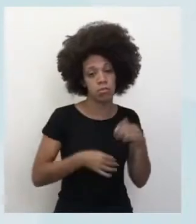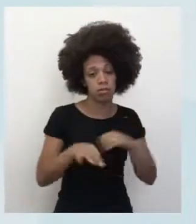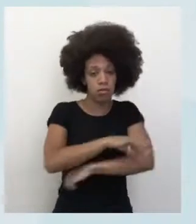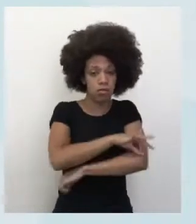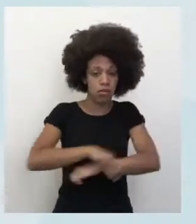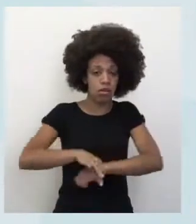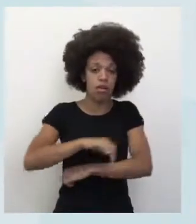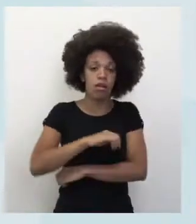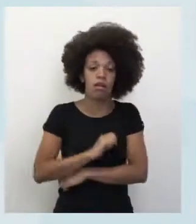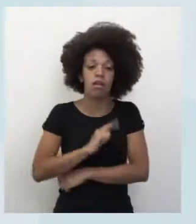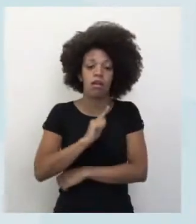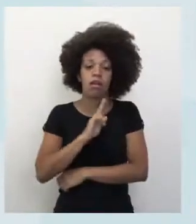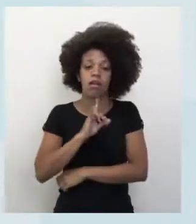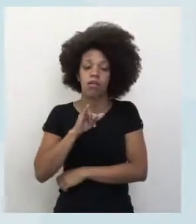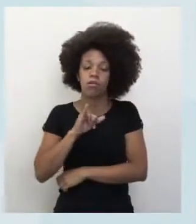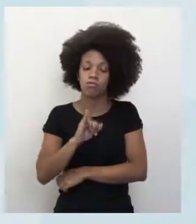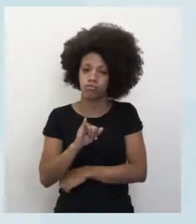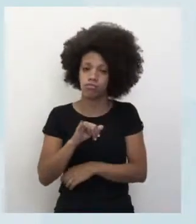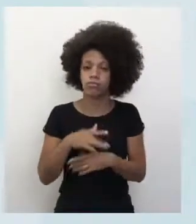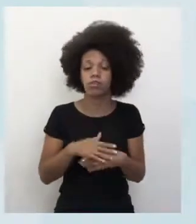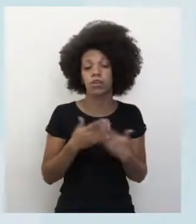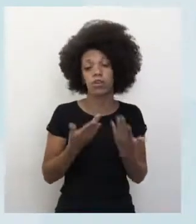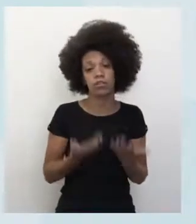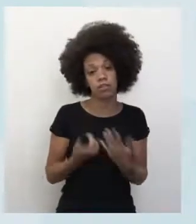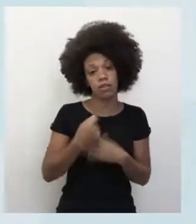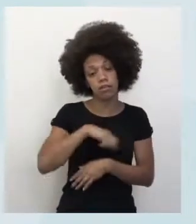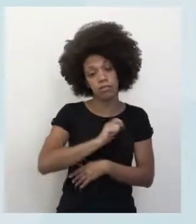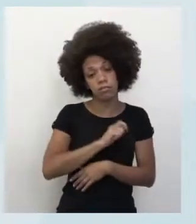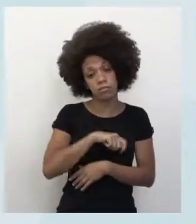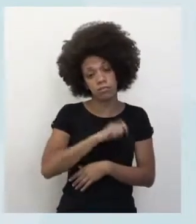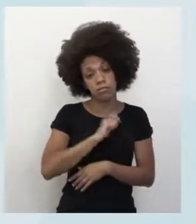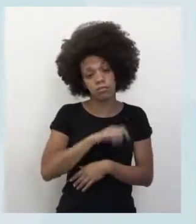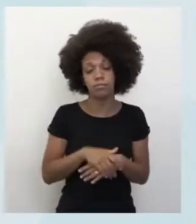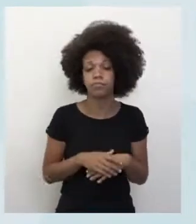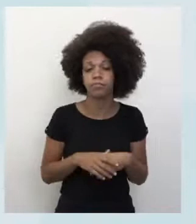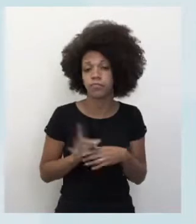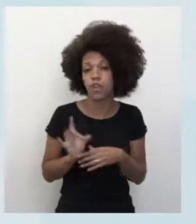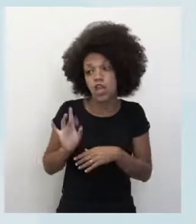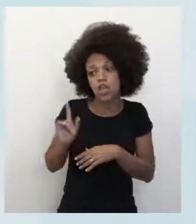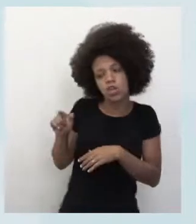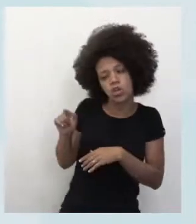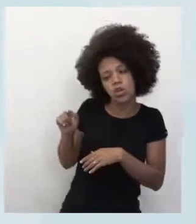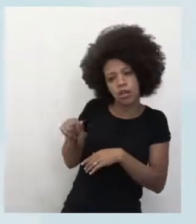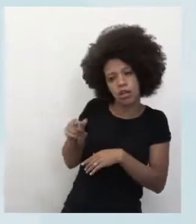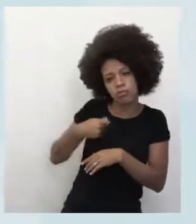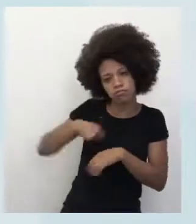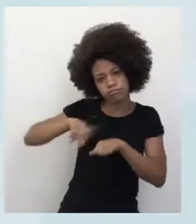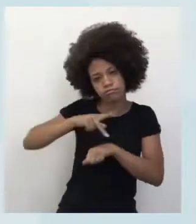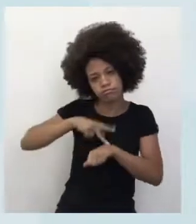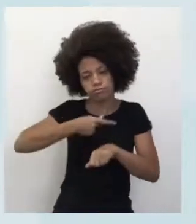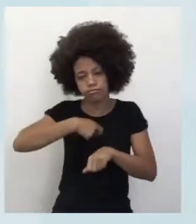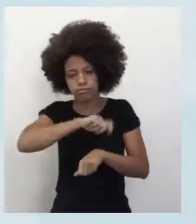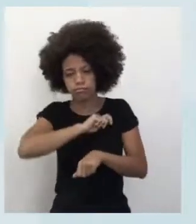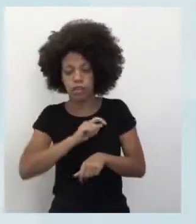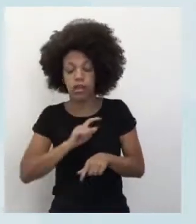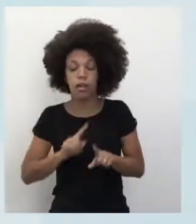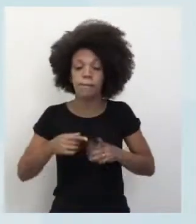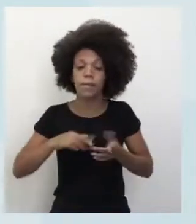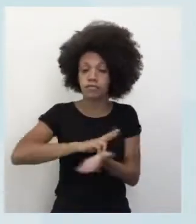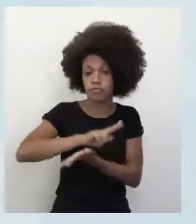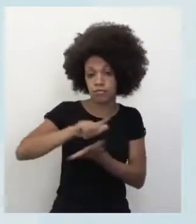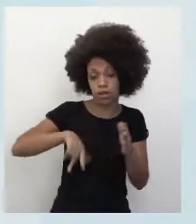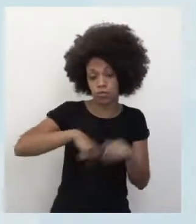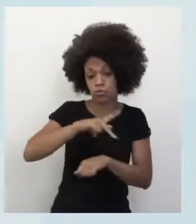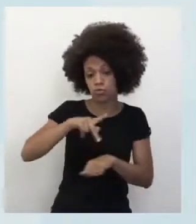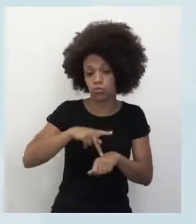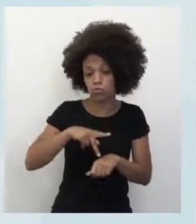Gaudí. O Trencades está na Espanha, em Barcelona, no Parque Güell. Aliás, não só lá, né, turma? Está em todos os lugares, né? Na Espanha, não é só no Parque